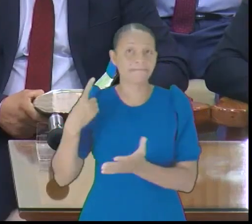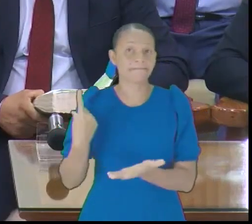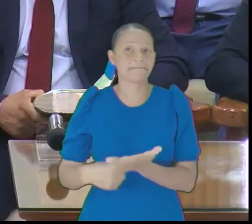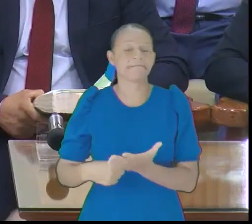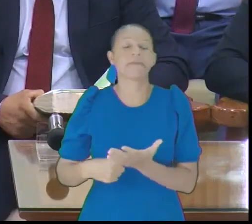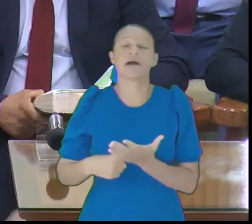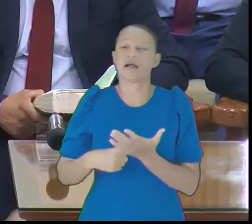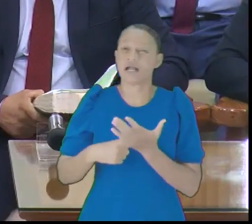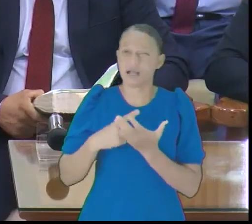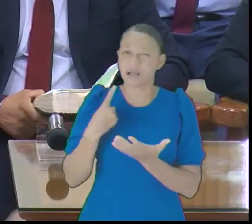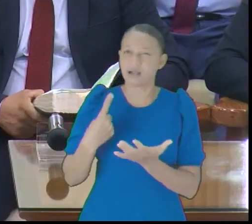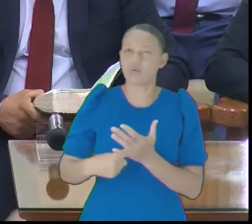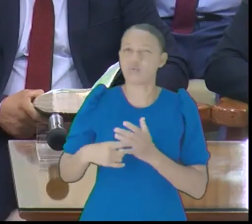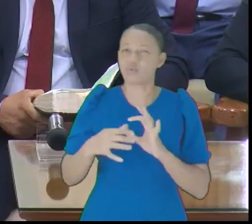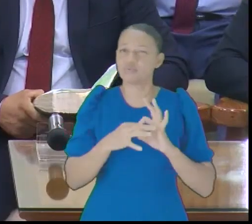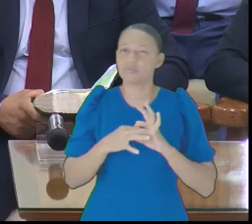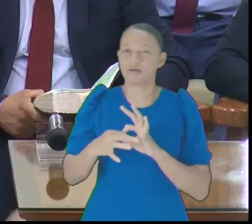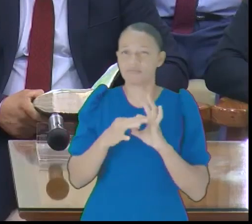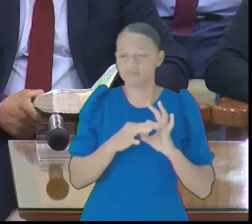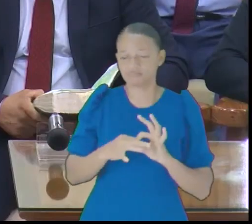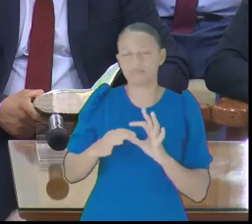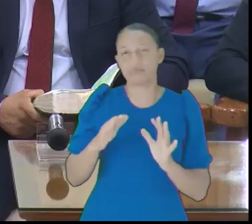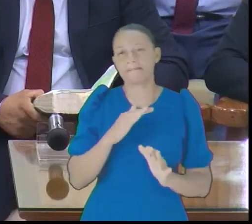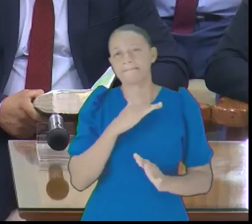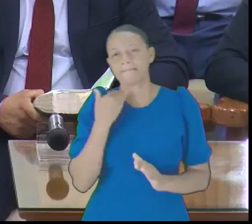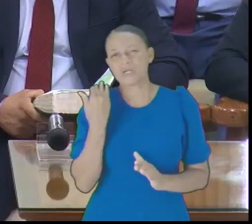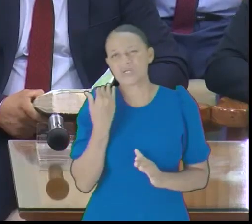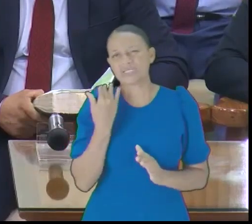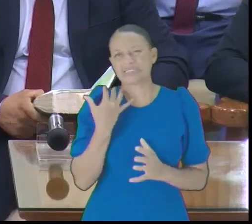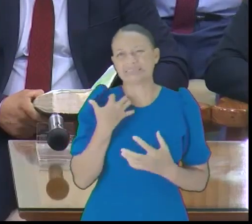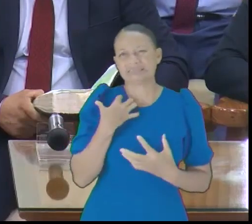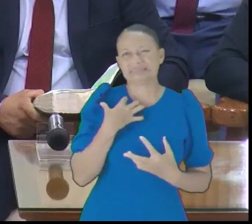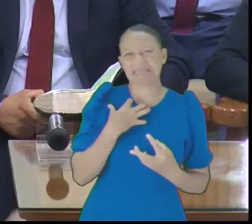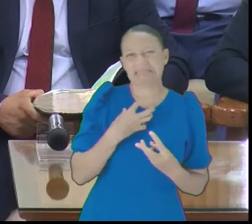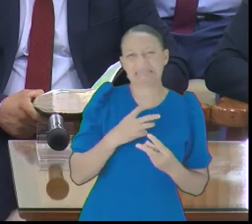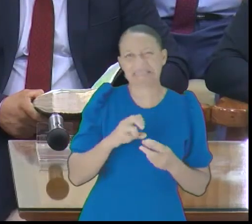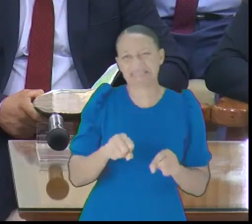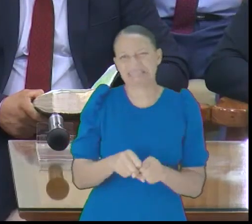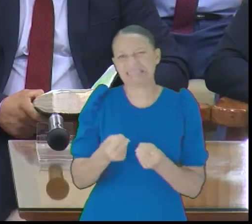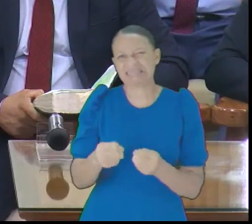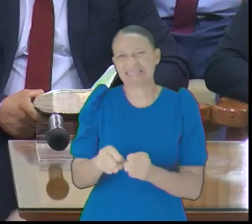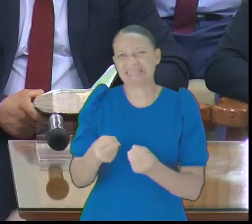aliança seria morta e seria despedaçada.